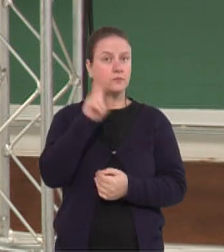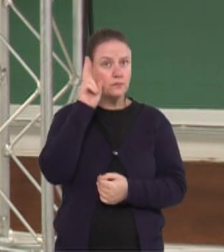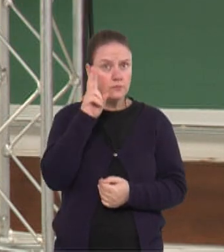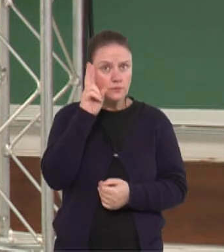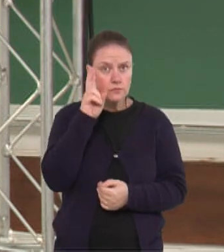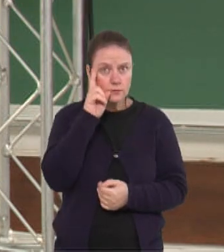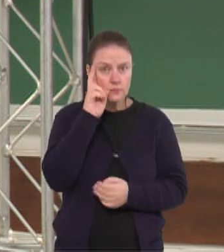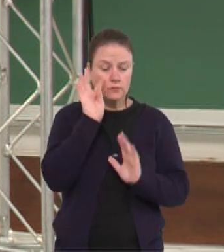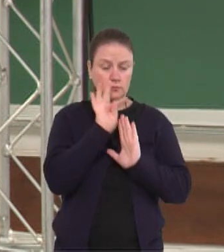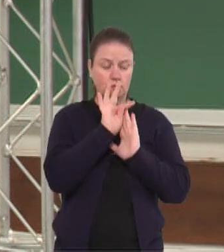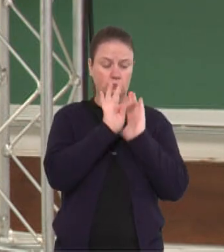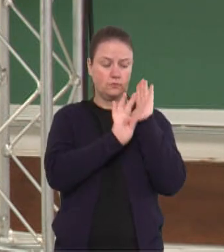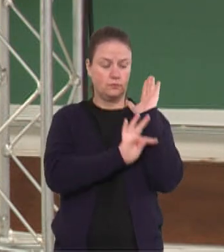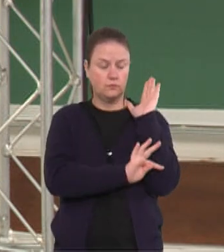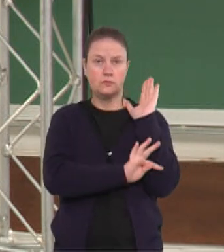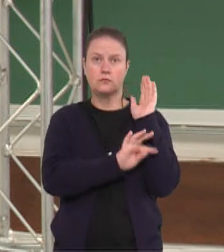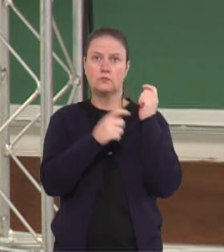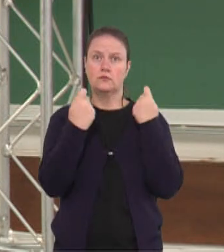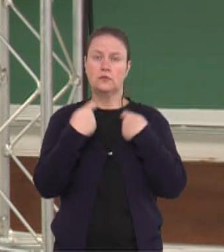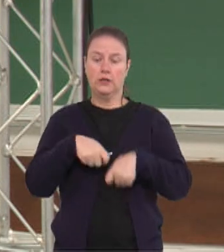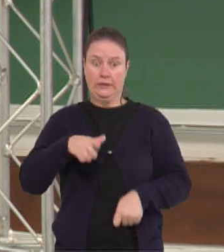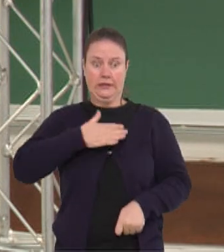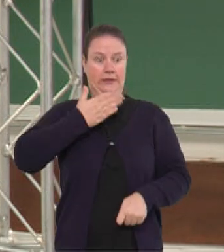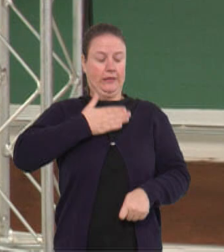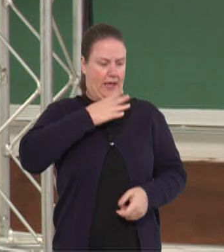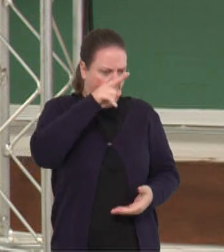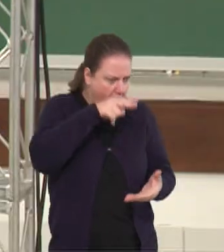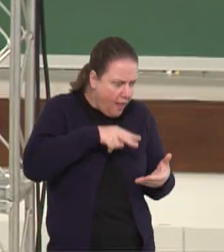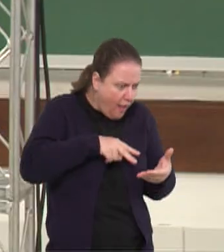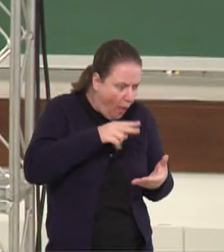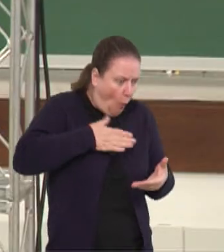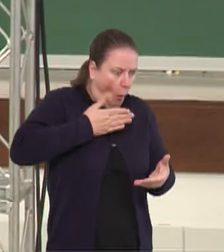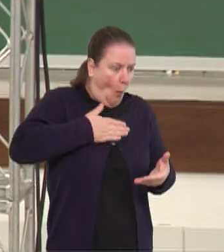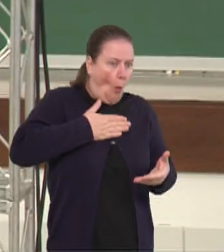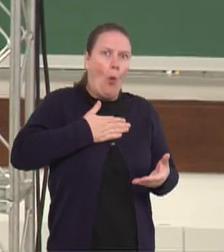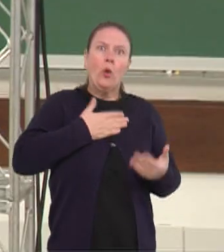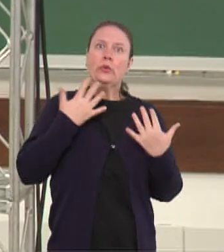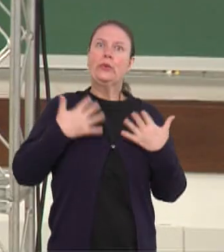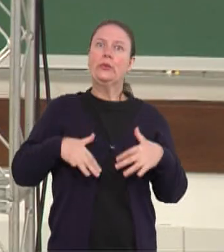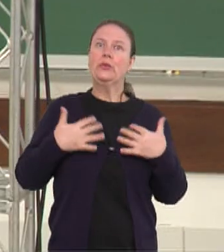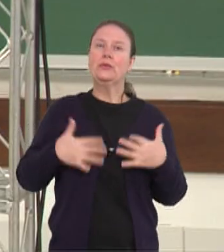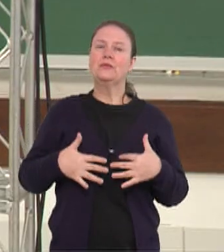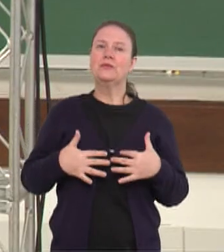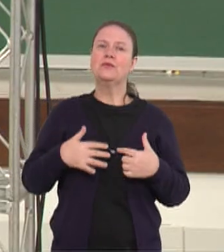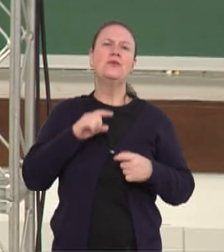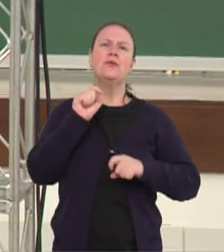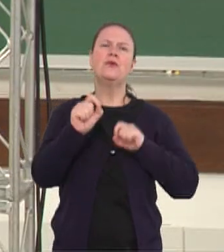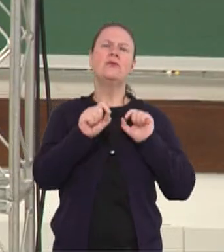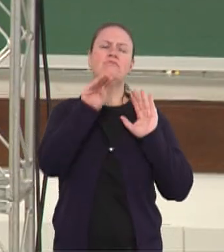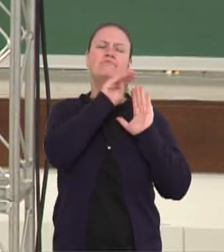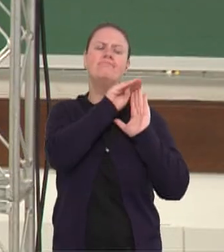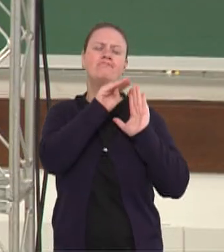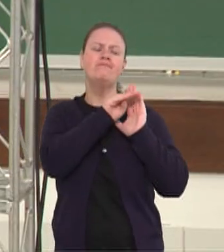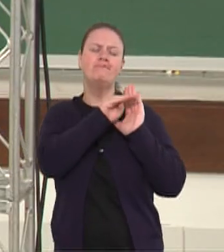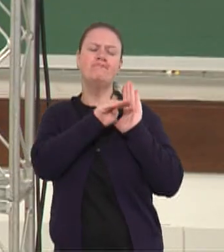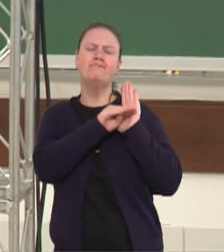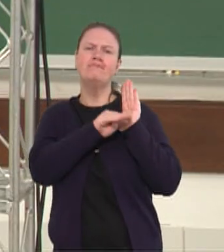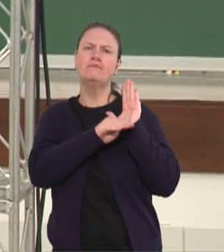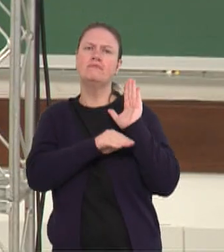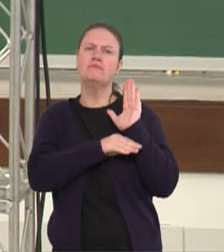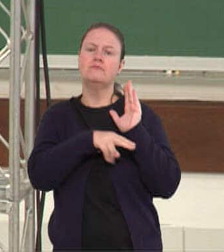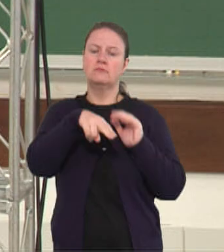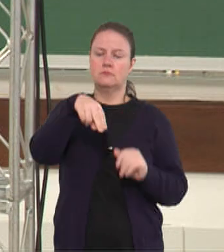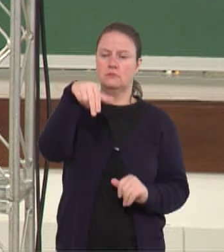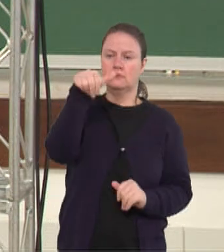nosso texto ele tem que surpreender o nosso leitor? É aí que está a estrutura do narrar, porque se eu contar